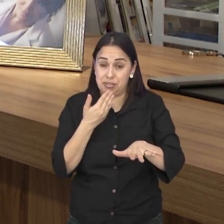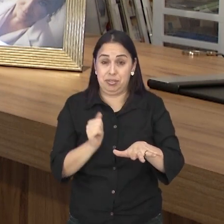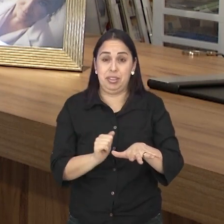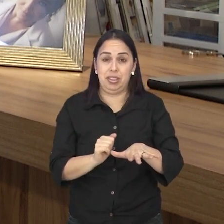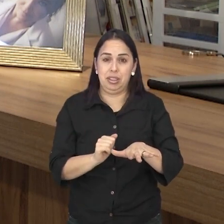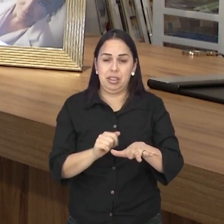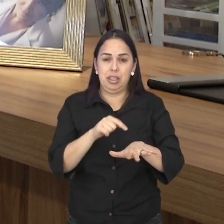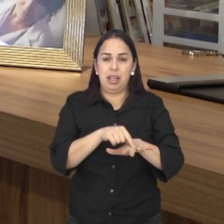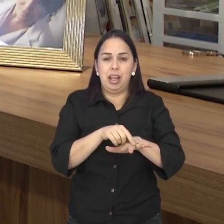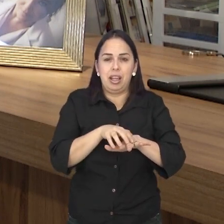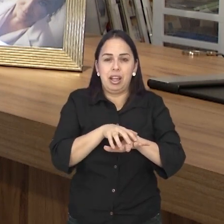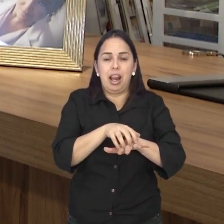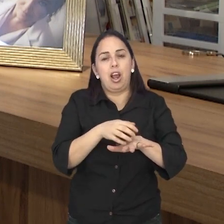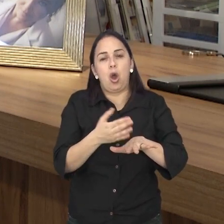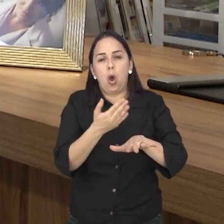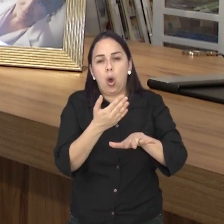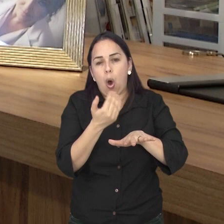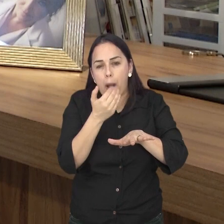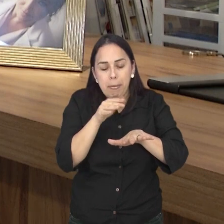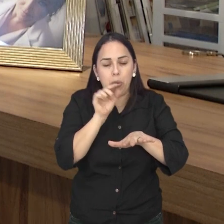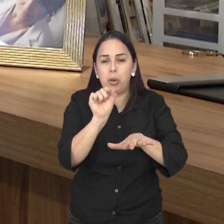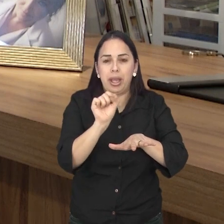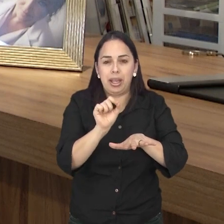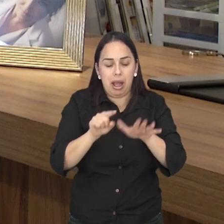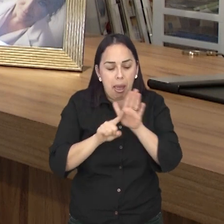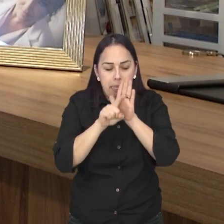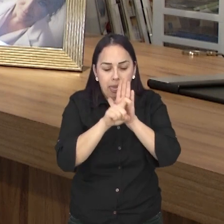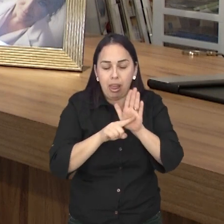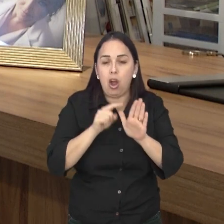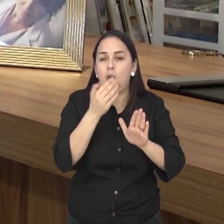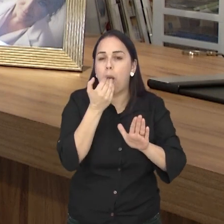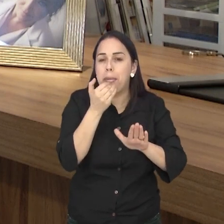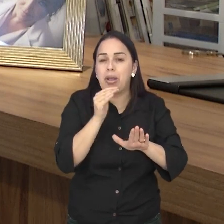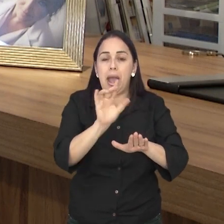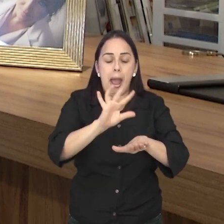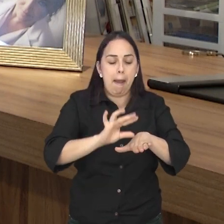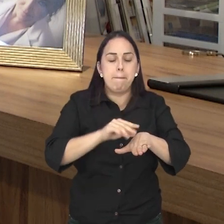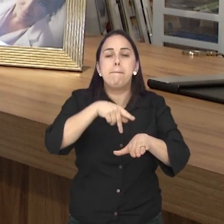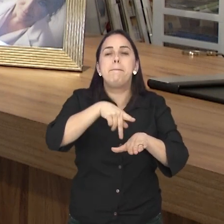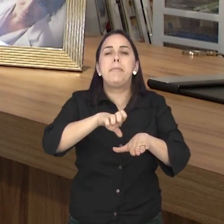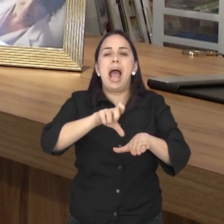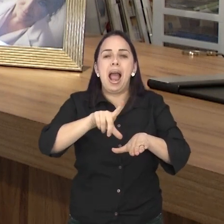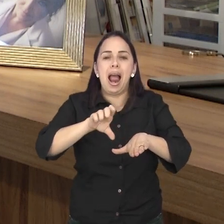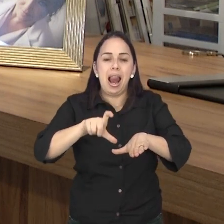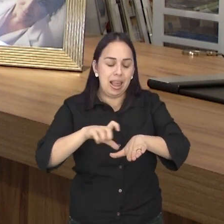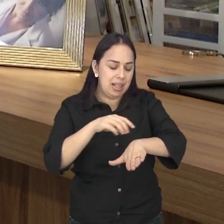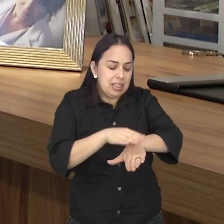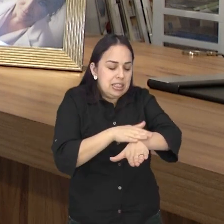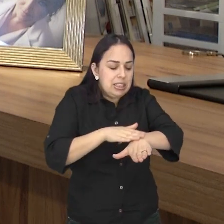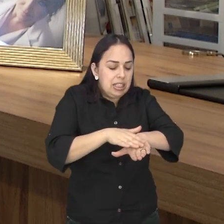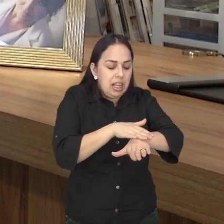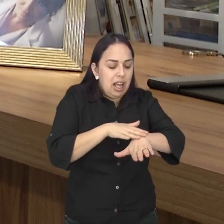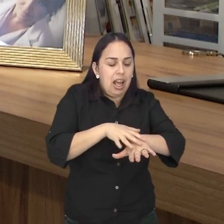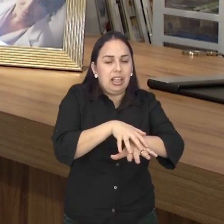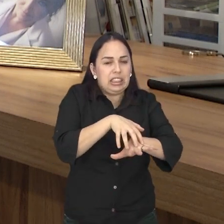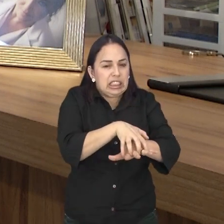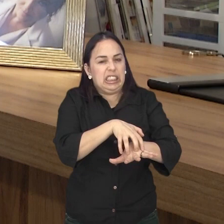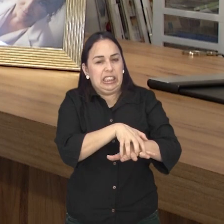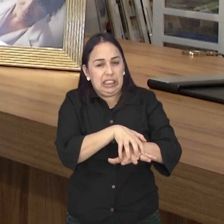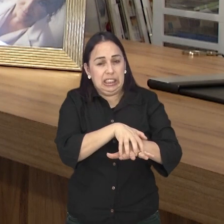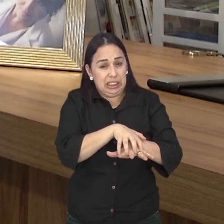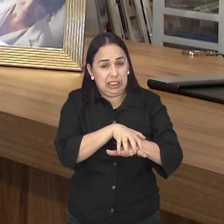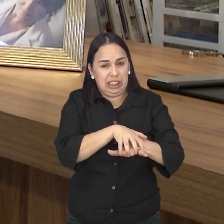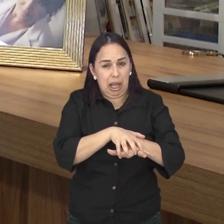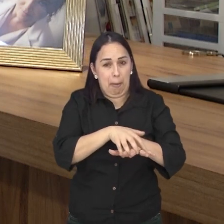fácil. Os fungos, geralmente, eles se alimentam da queratina, que é a proteína da pele. Então, através dessa invasão, ele vai provocando